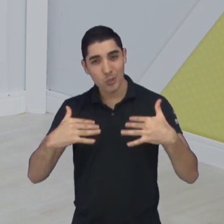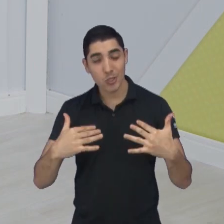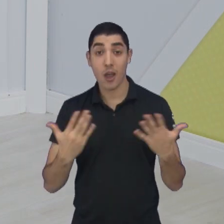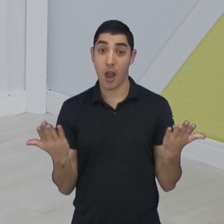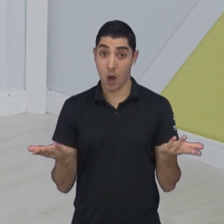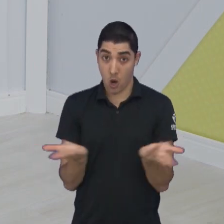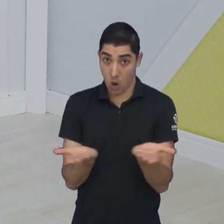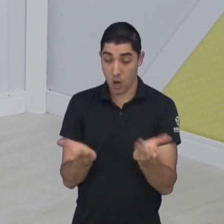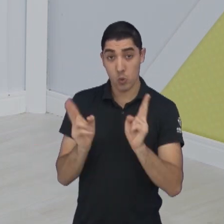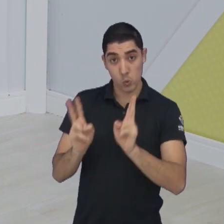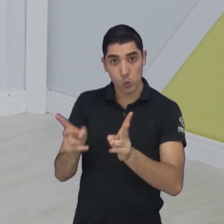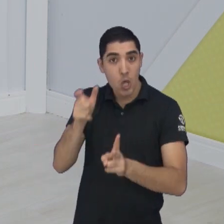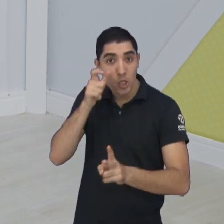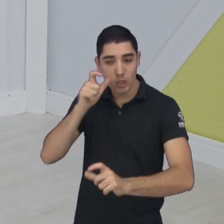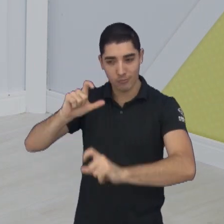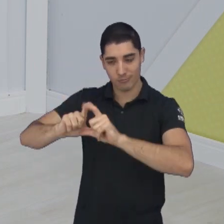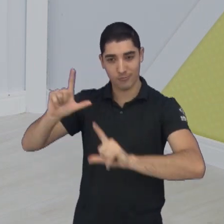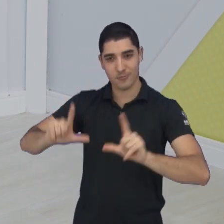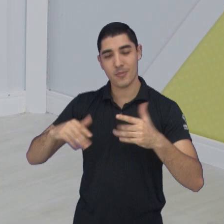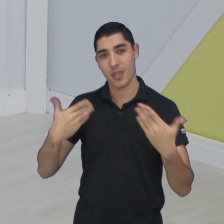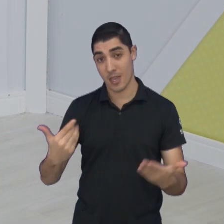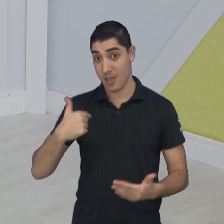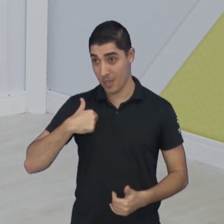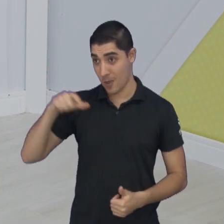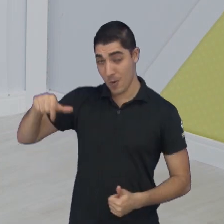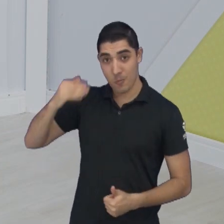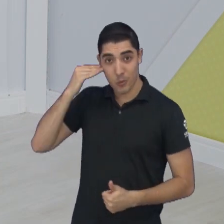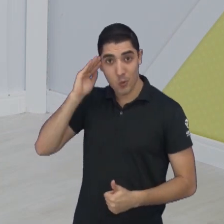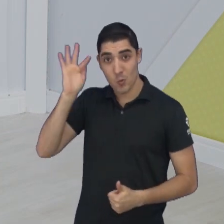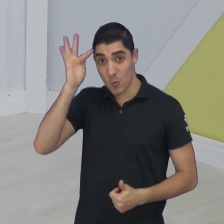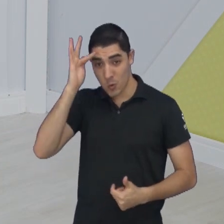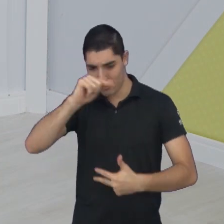fica agora com a programação da TV Câmara. Eu, Brunão, Luizão